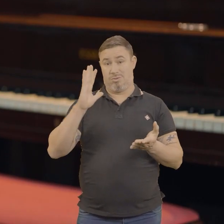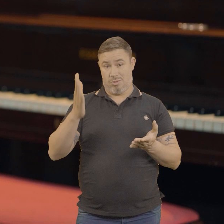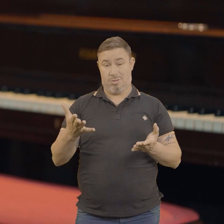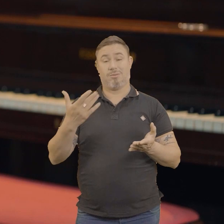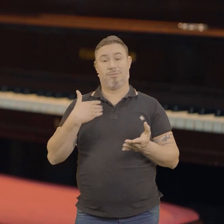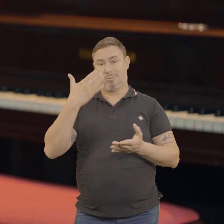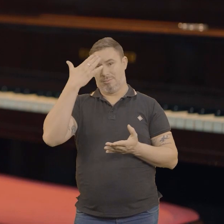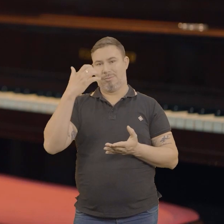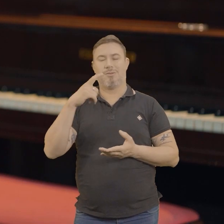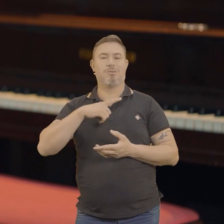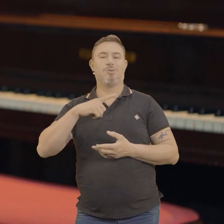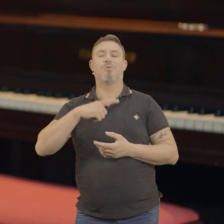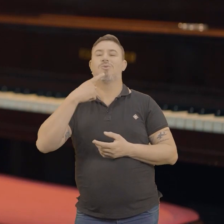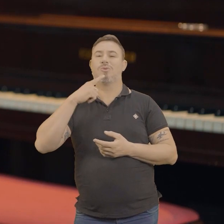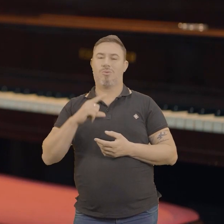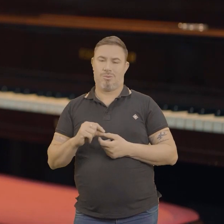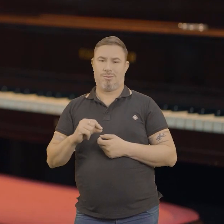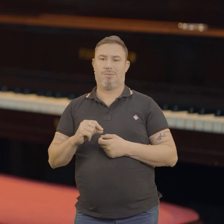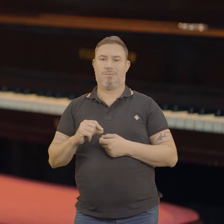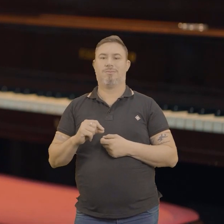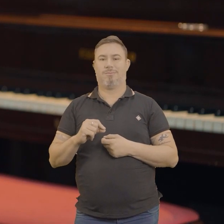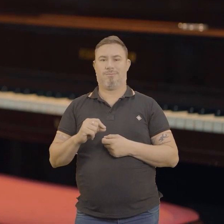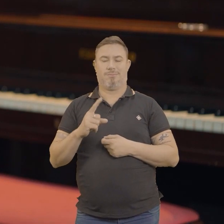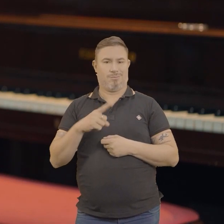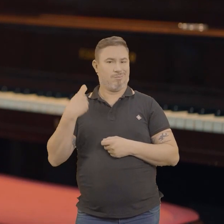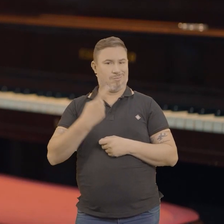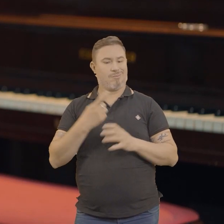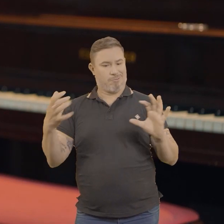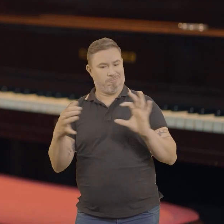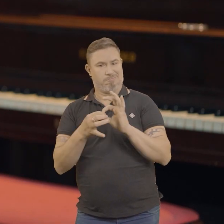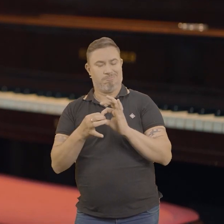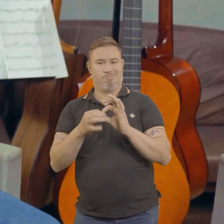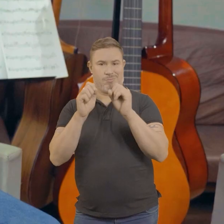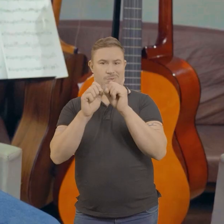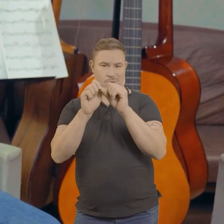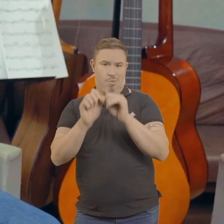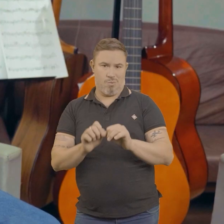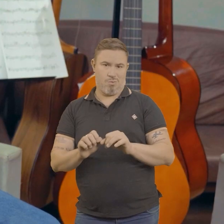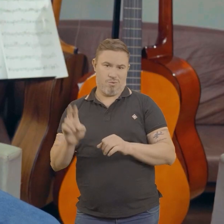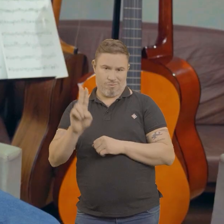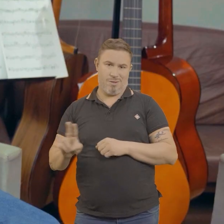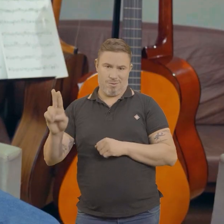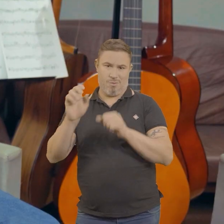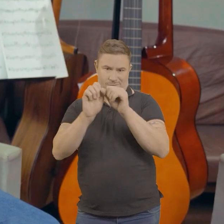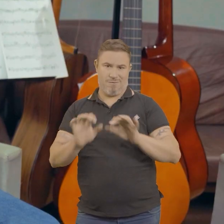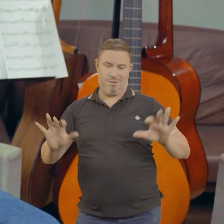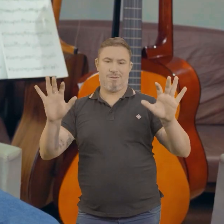condição realmente de ser parte integrante da Universidade Federal do Ceará. Algumas